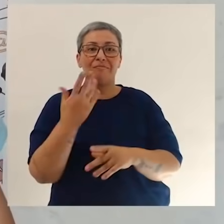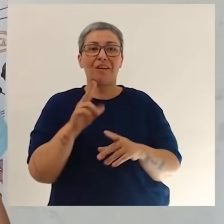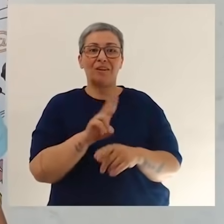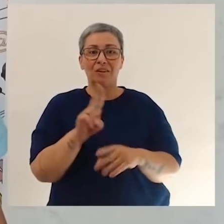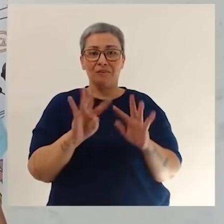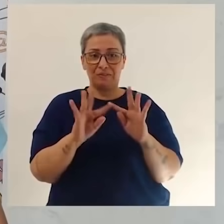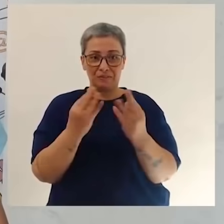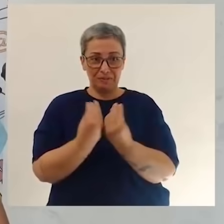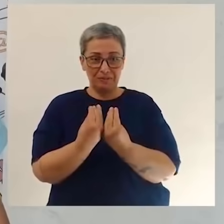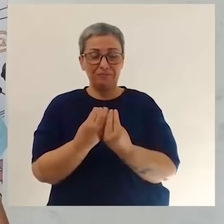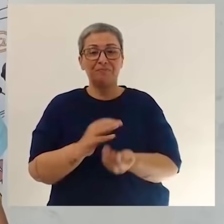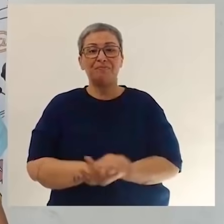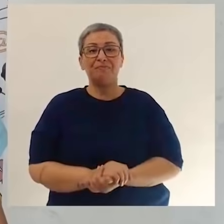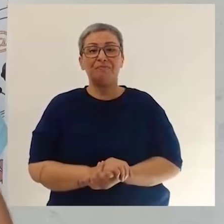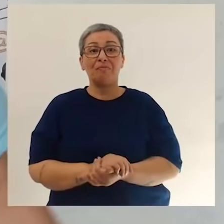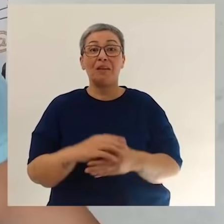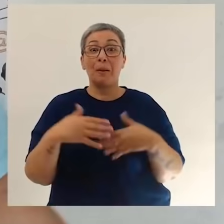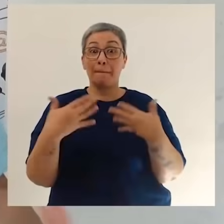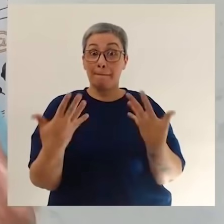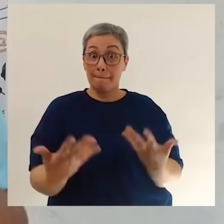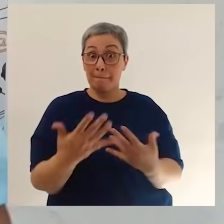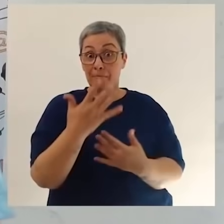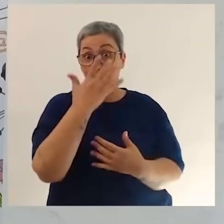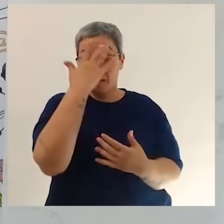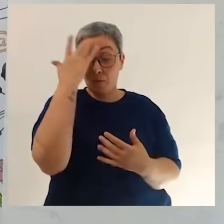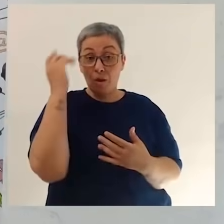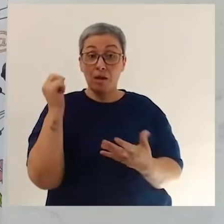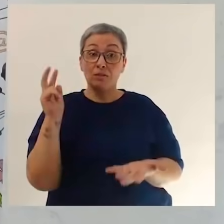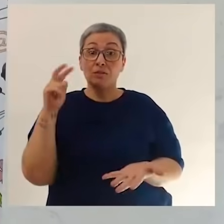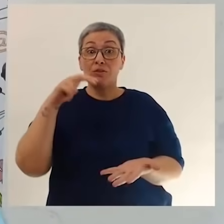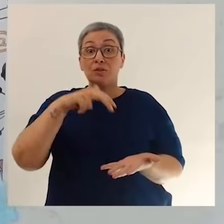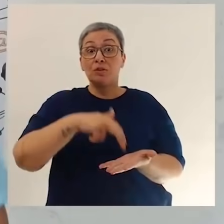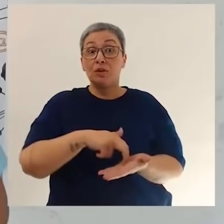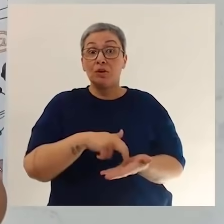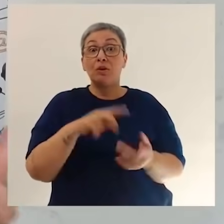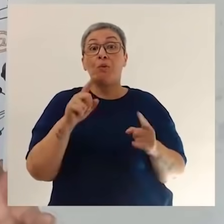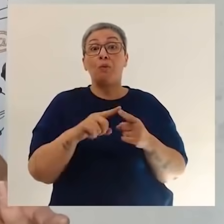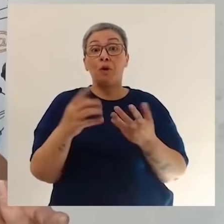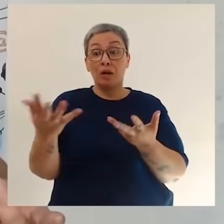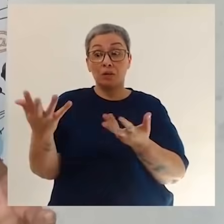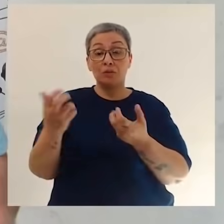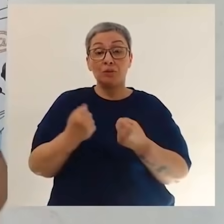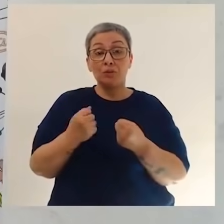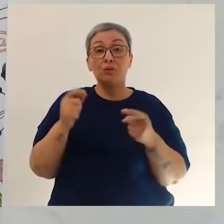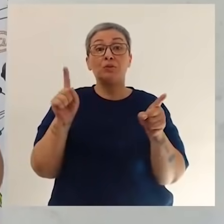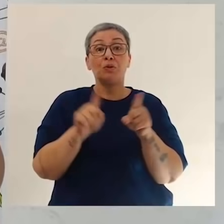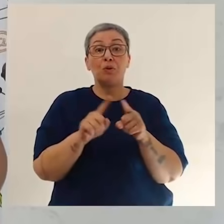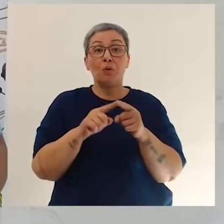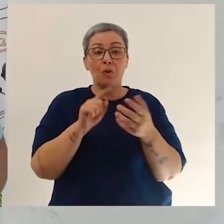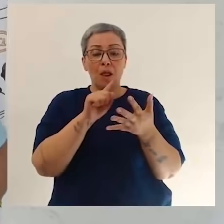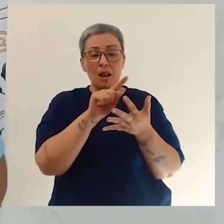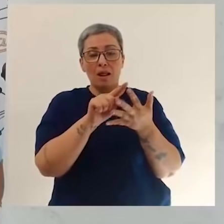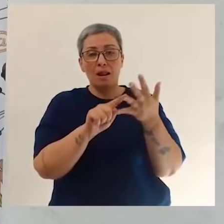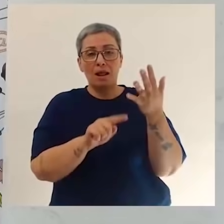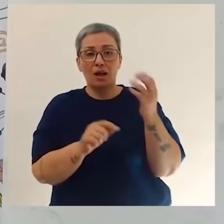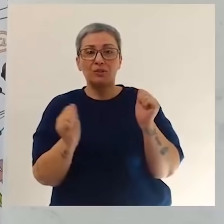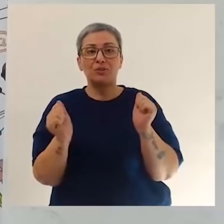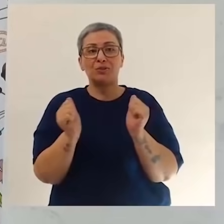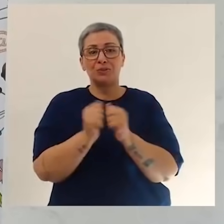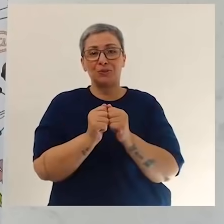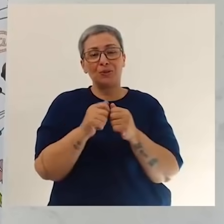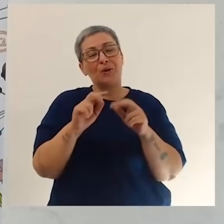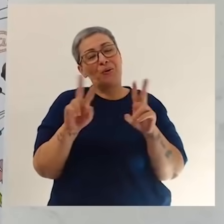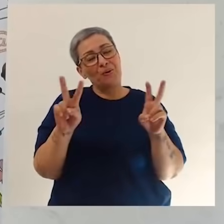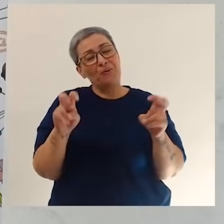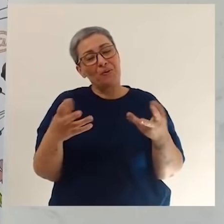nosso sobrenome. Quando essas pessoas chegam, elas trazem consigo muitas coisas.